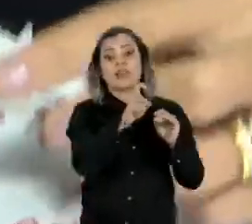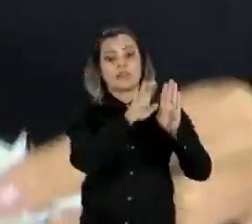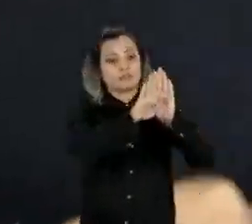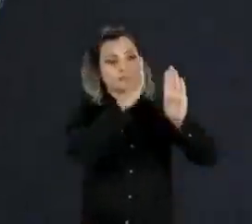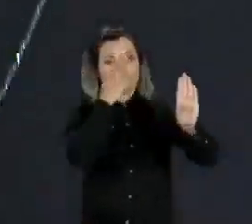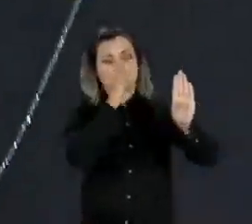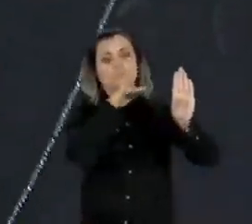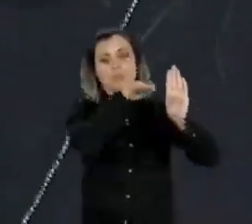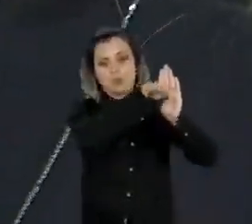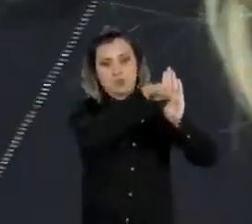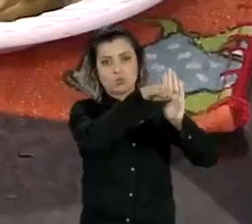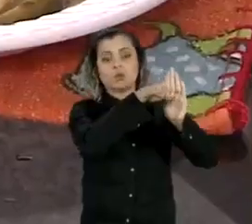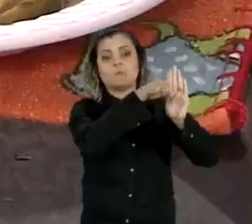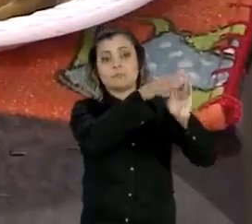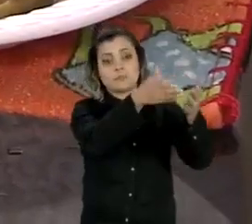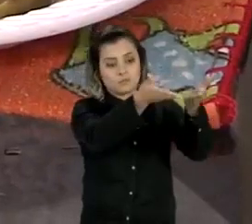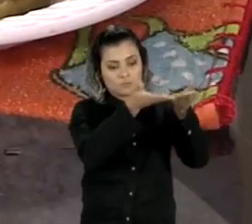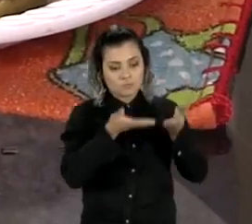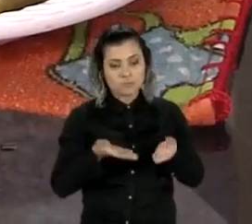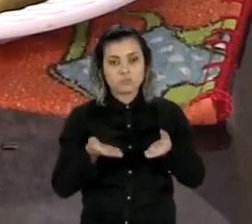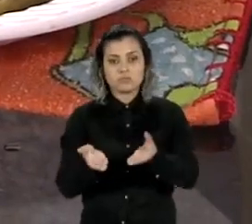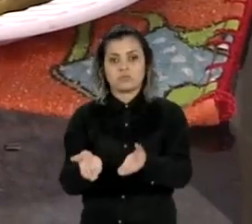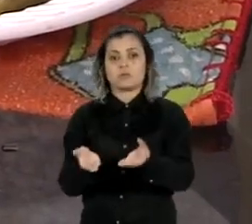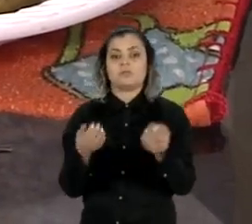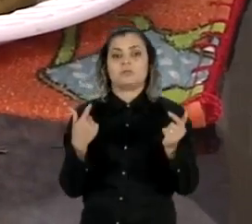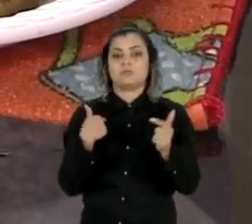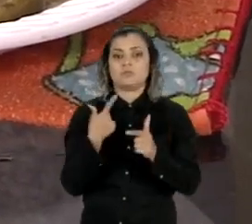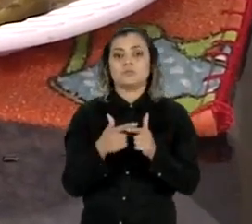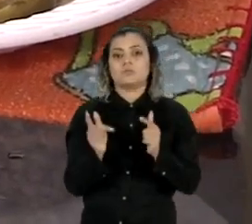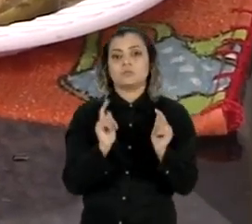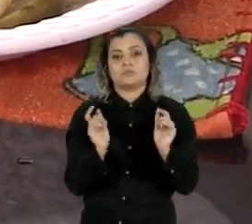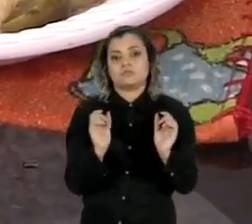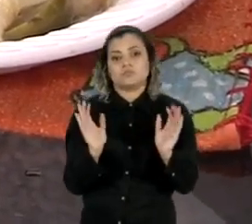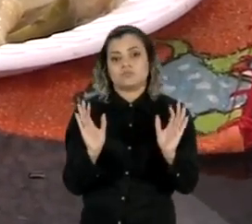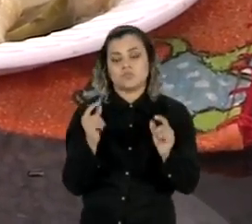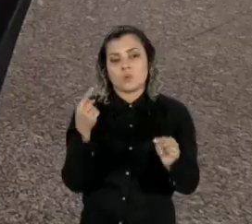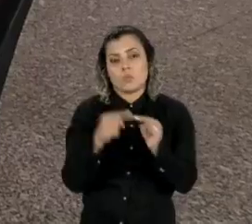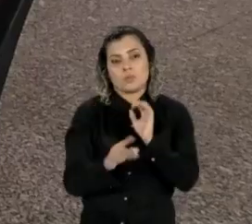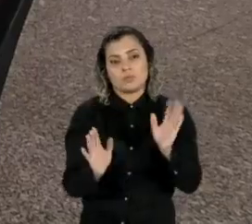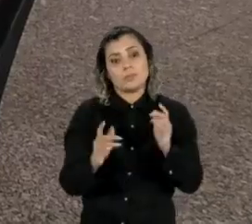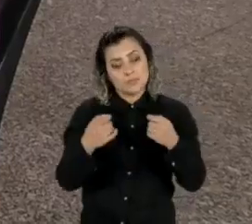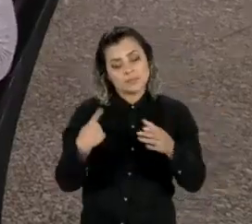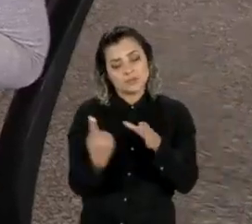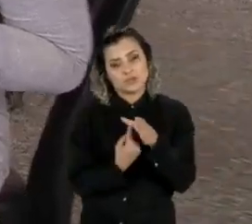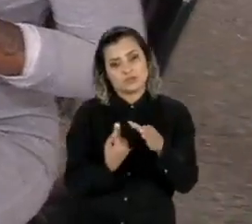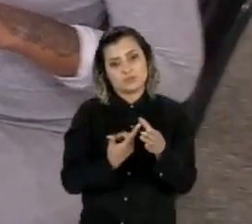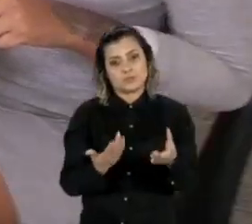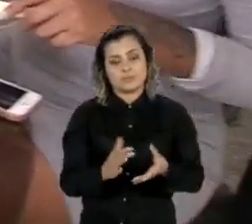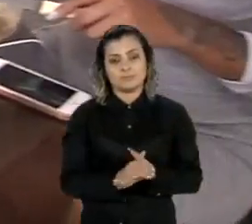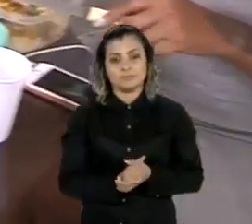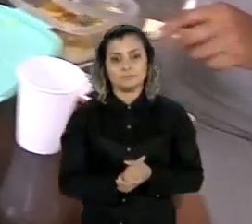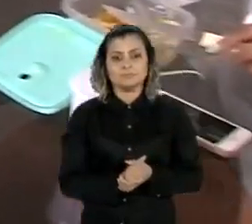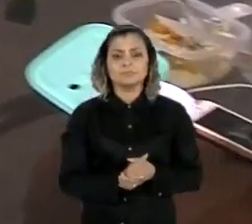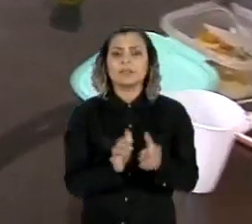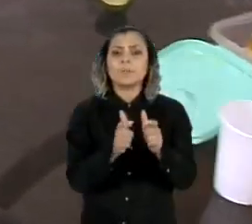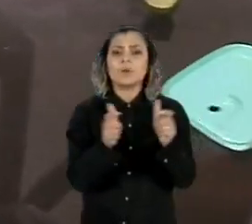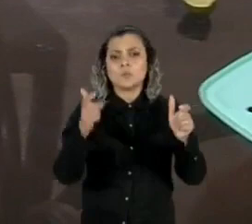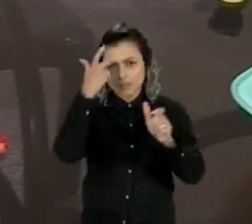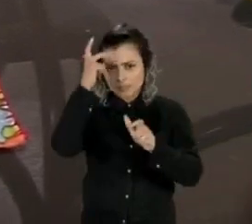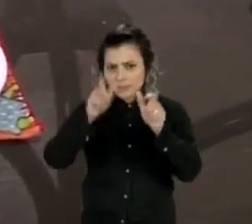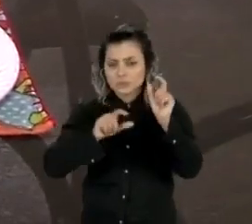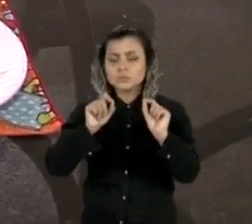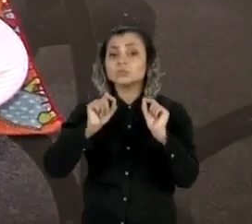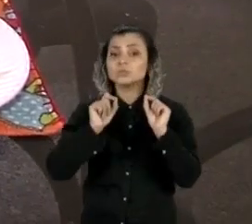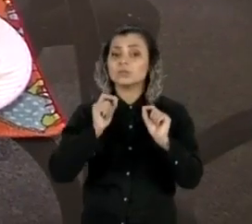tem refrigeração e aquecimento, não tem utilidade. A gente está falando de uma mudança